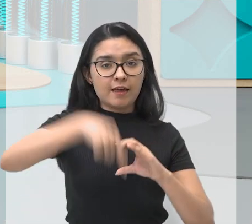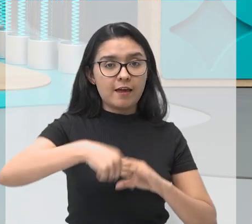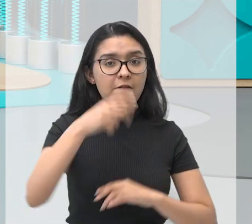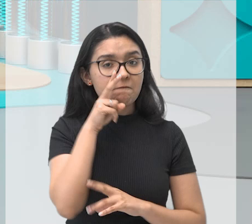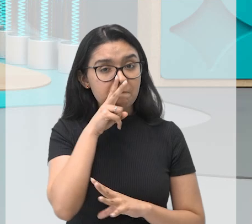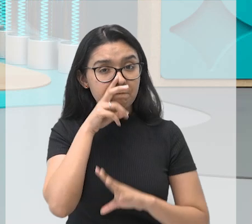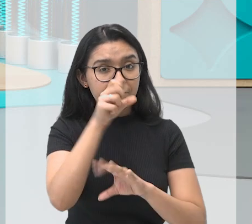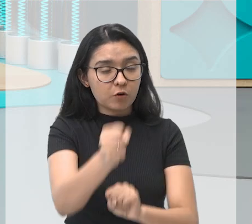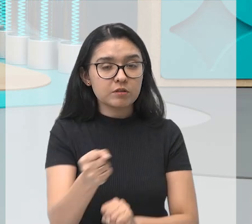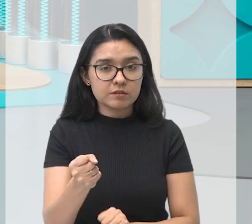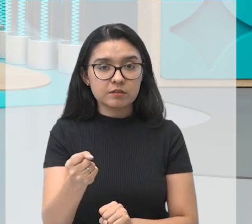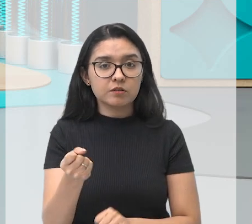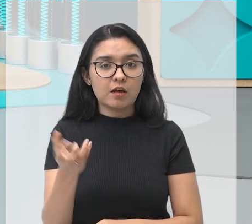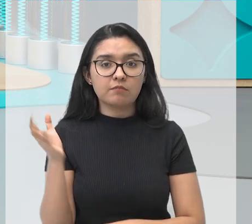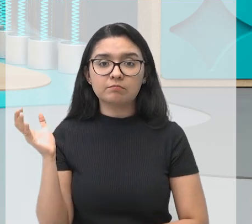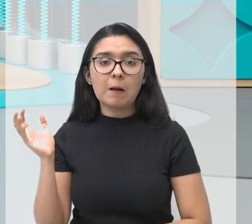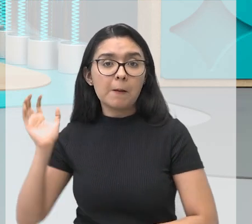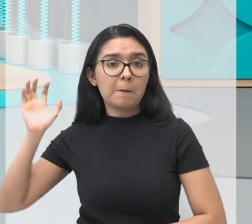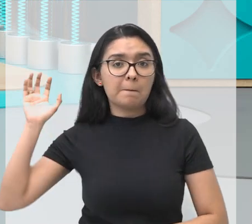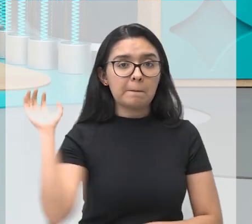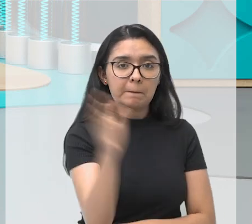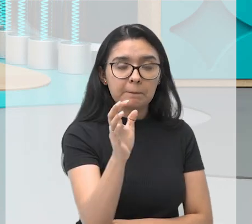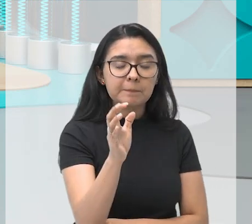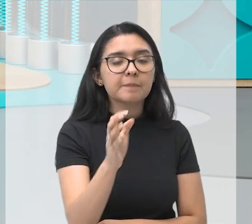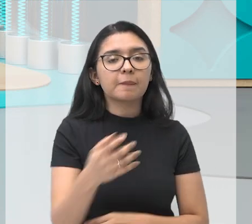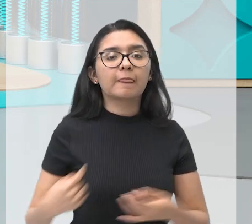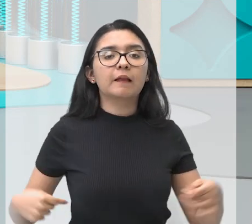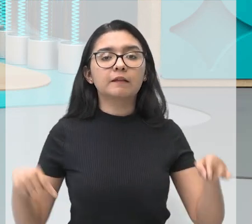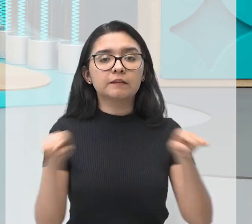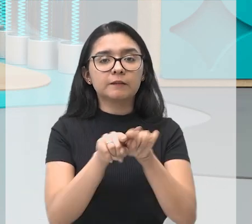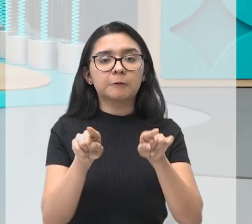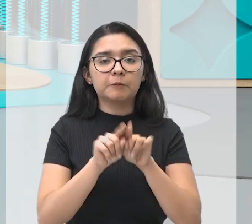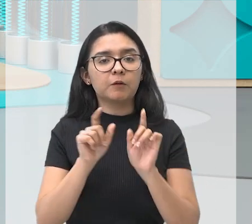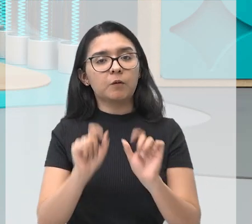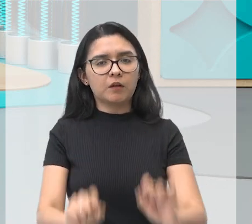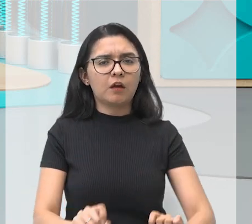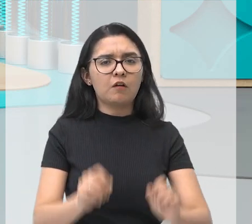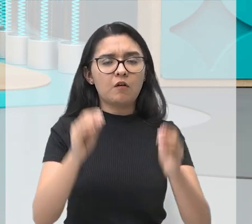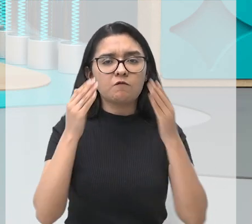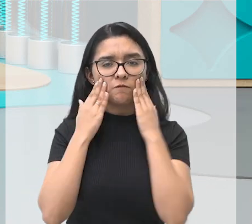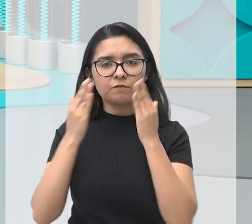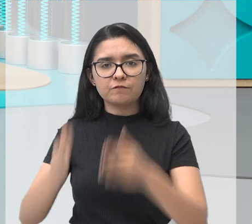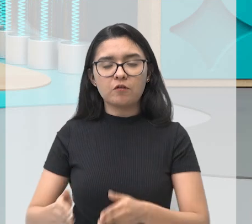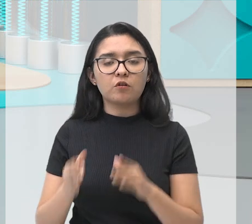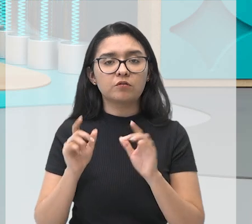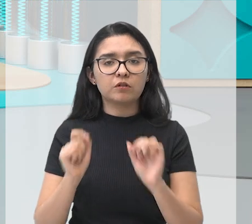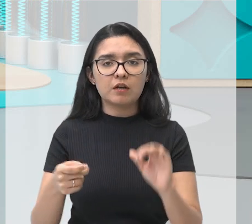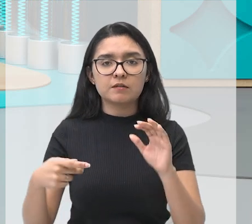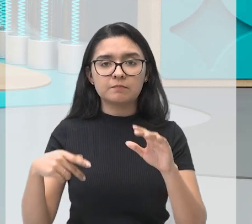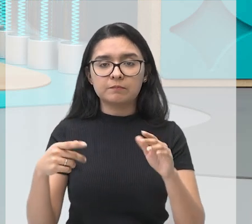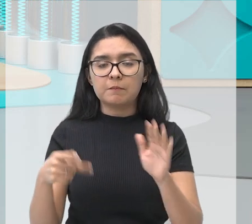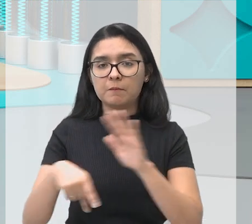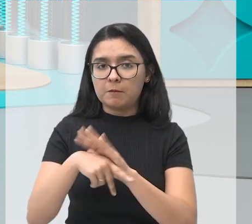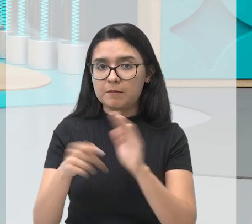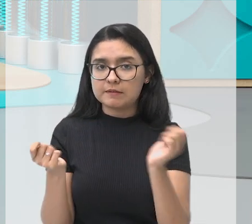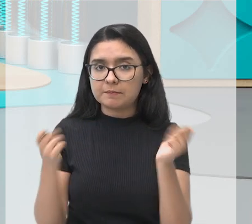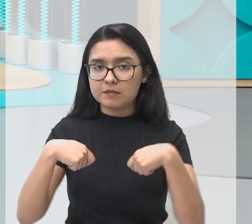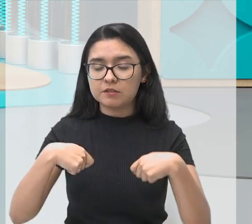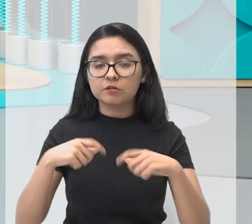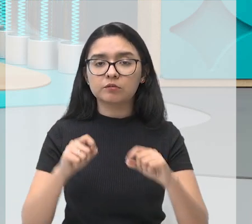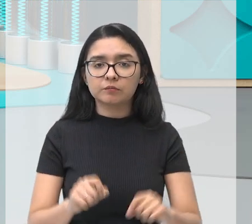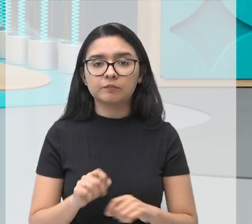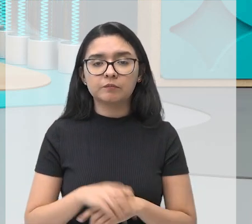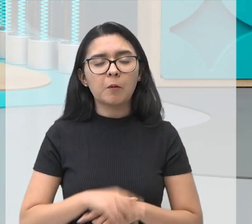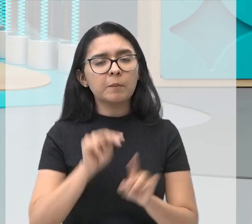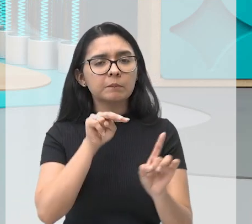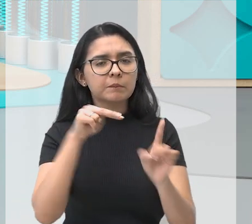força, a potência deste arremesso. Ok? Isso falando olhando para essa capacidade física, uma